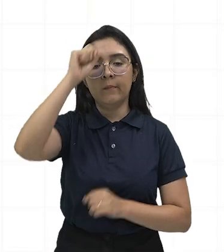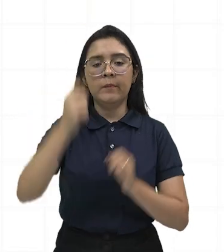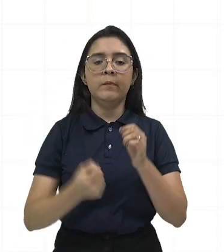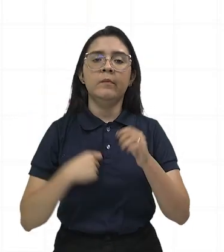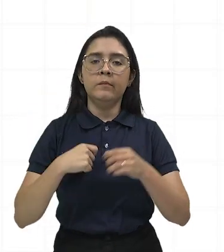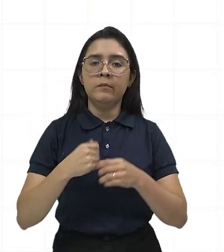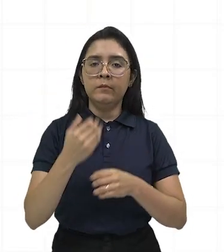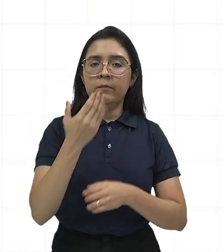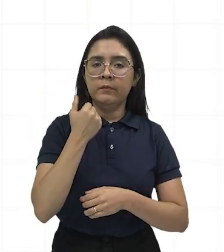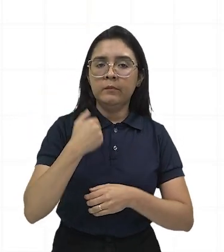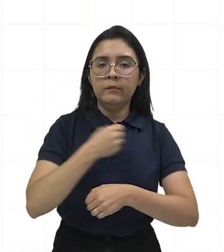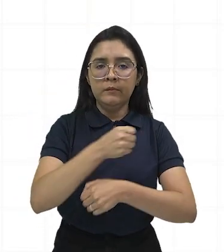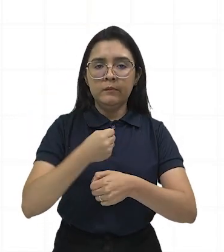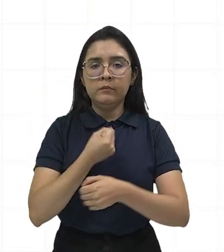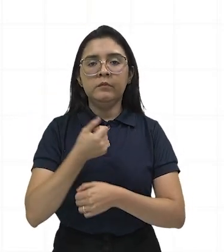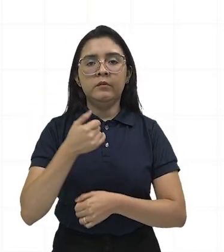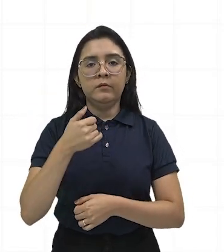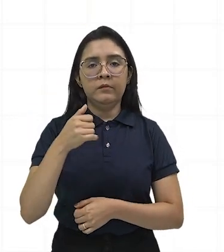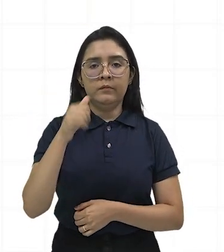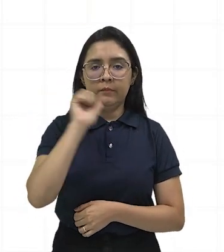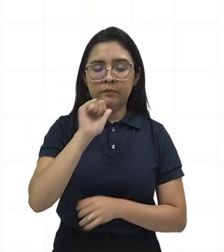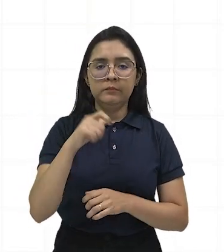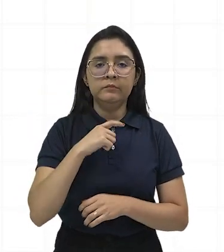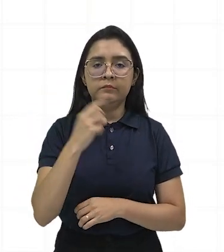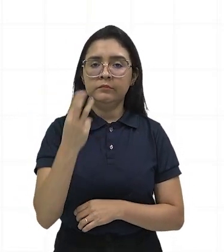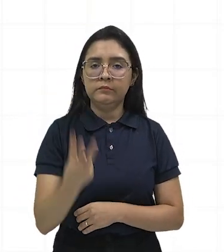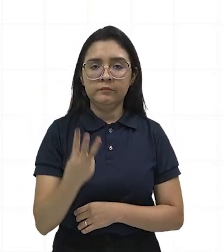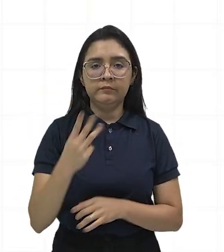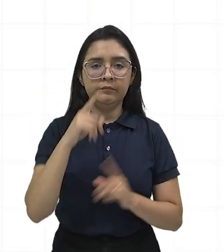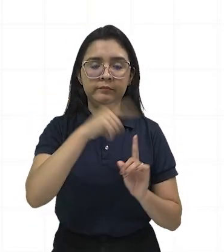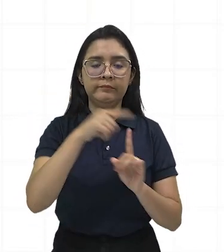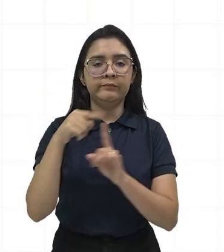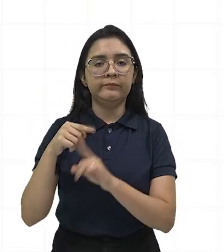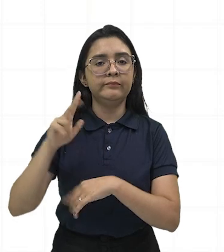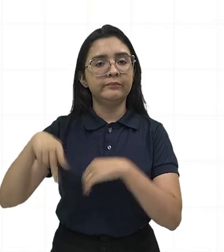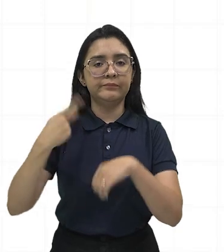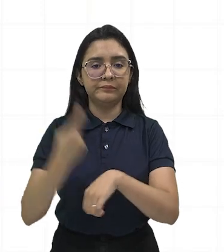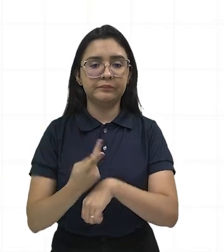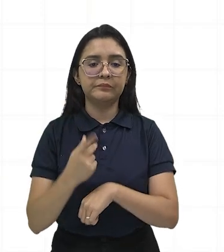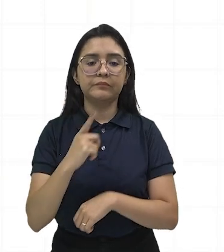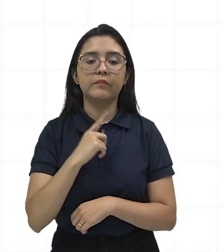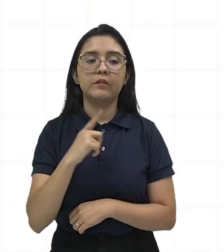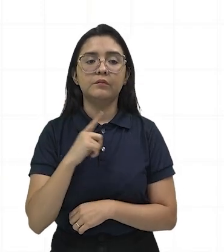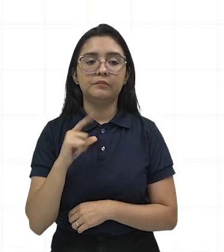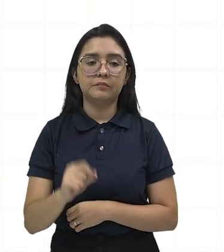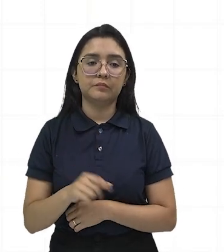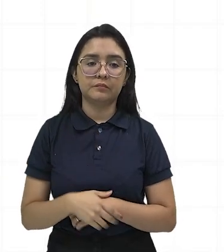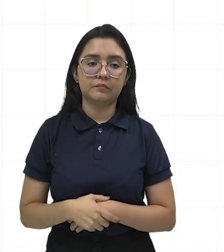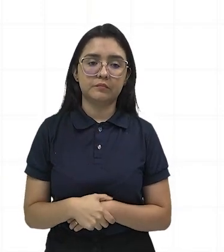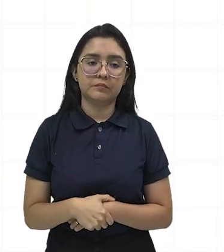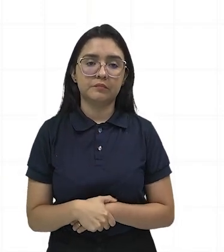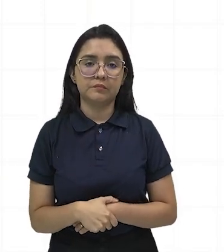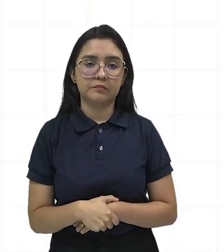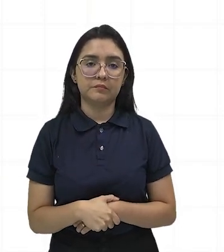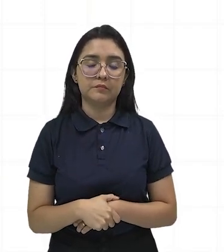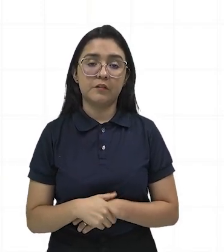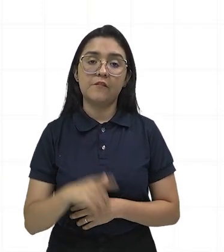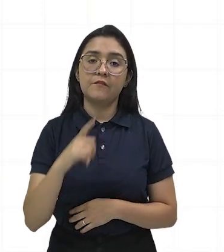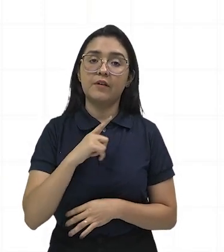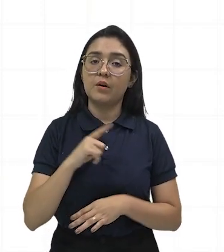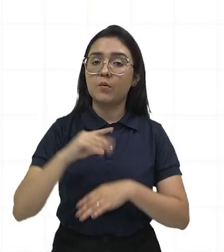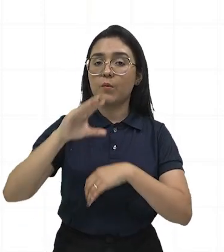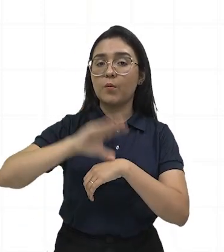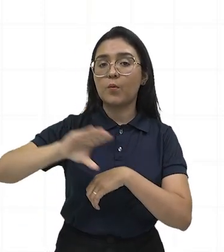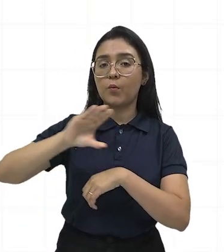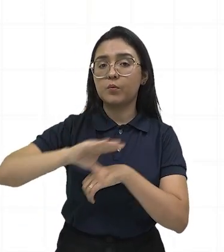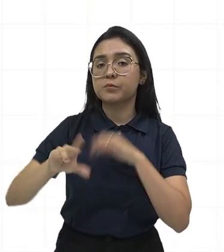bebidas. Quantos tipos de bebida? 3. Depois disso, vai ser oferecido um curso do